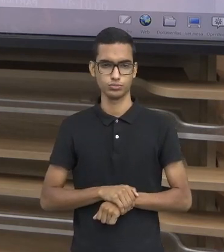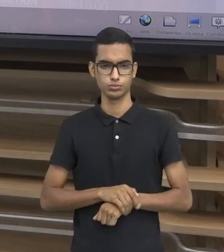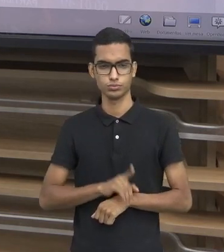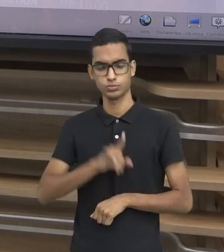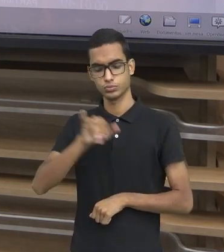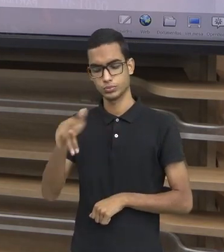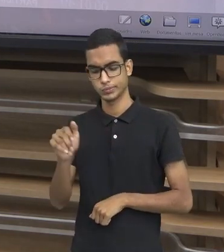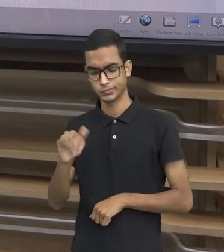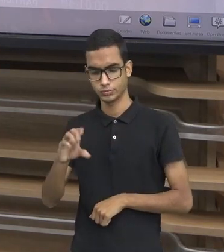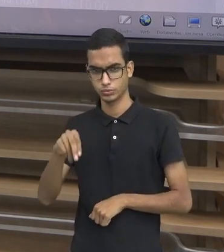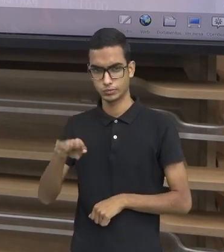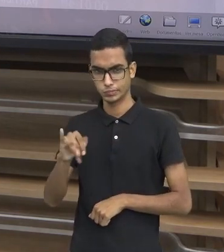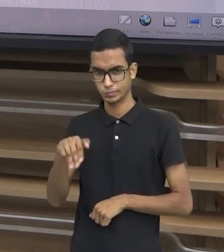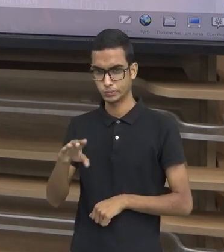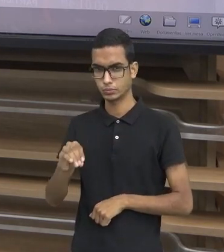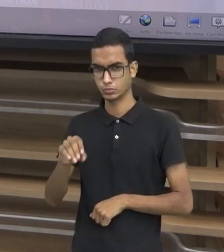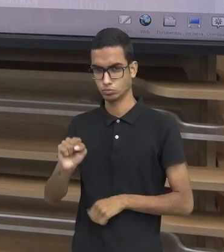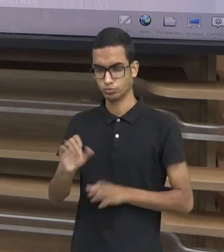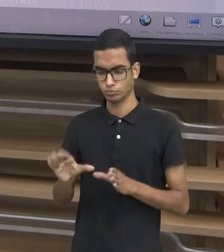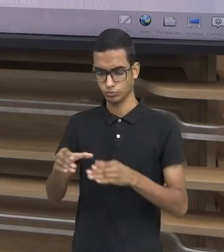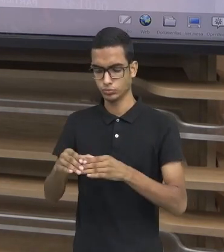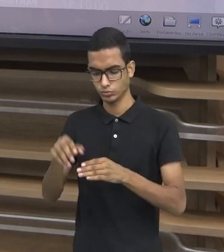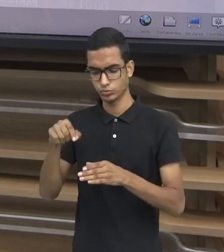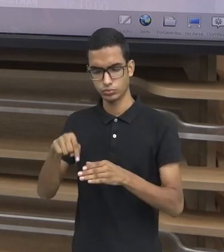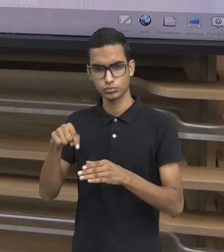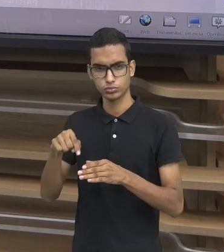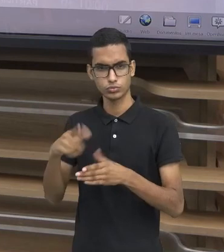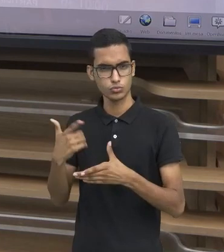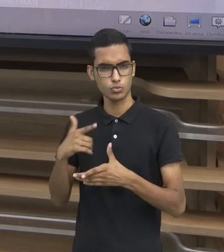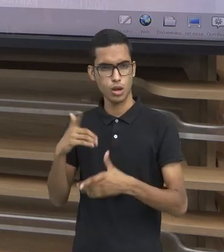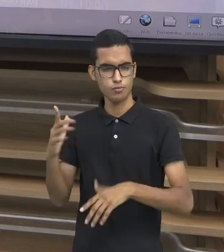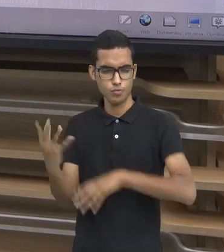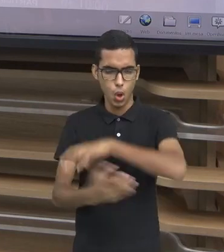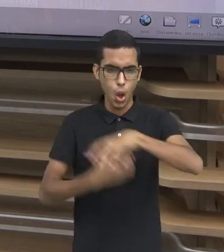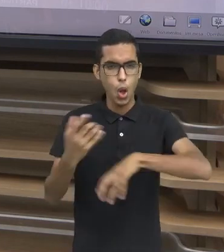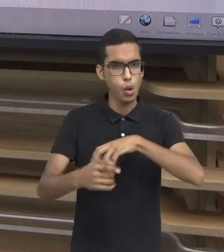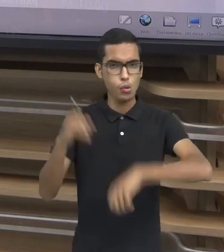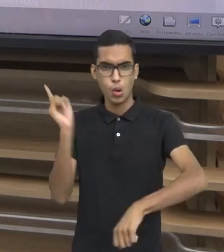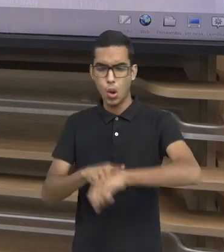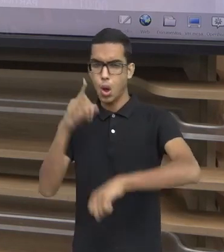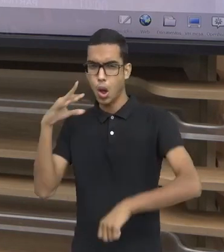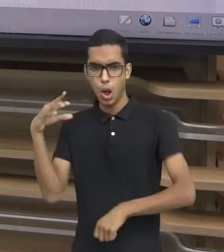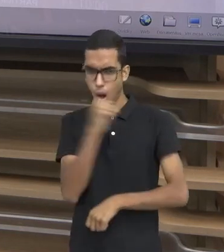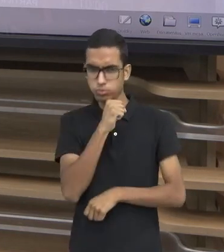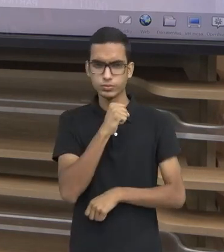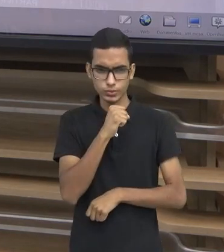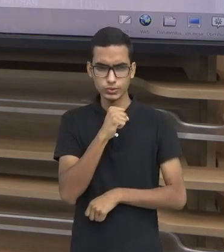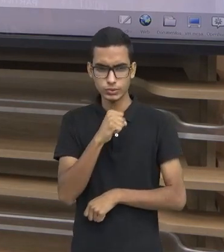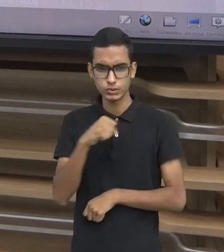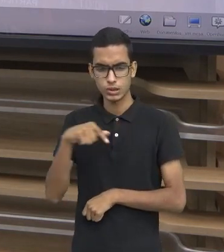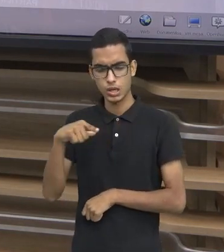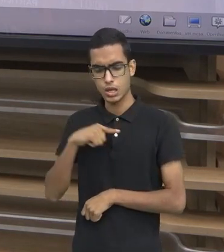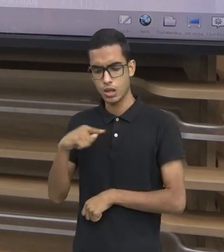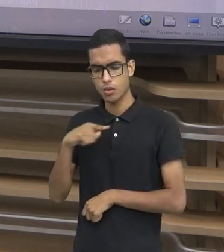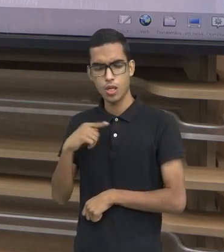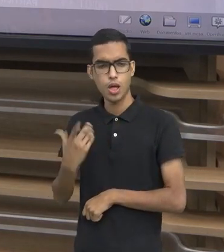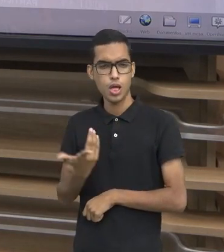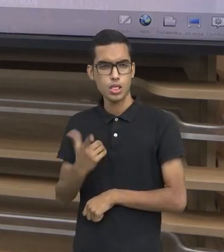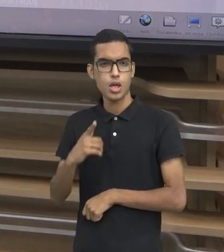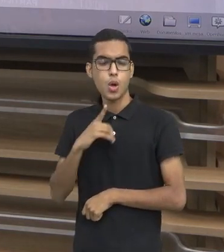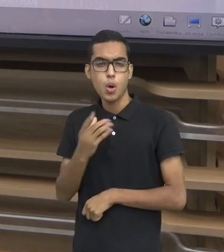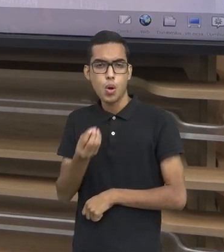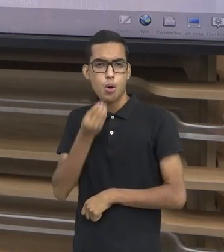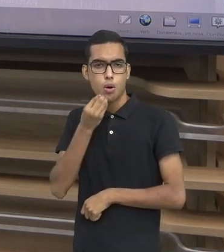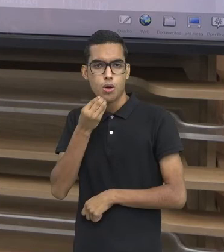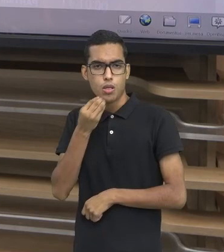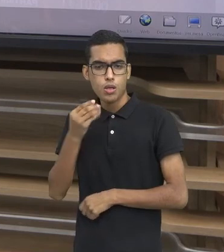Os jacobinos que iriam vir com uma revolução mais radical iriam trazer certos benefícios e privilégios para